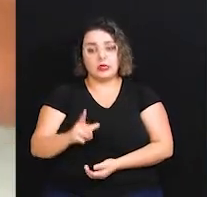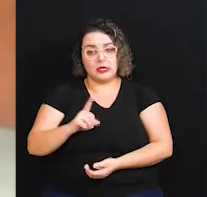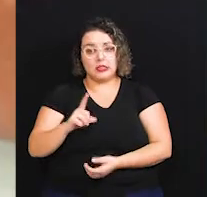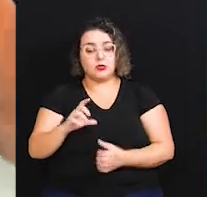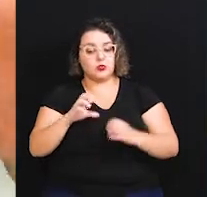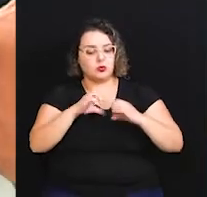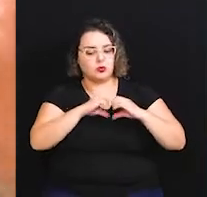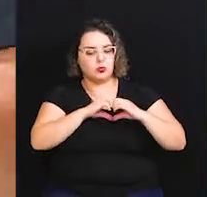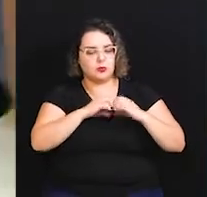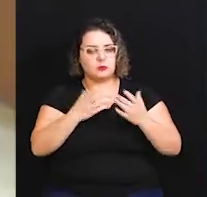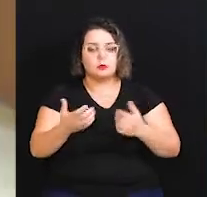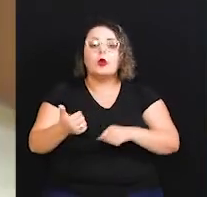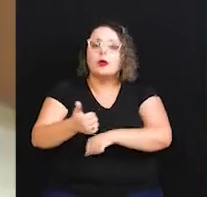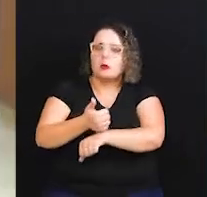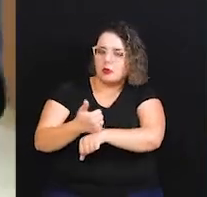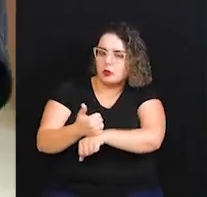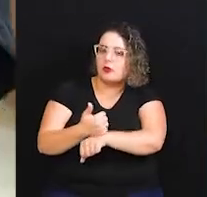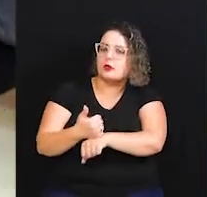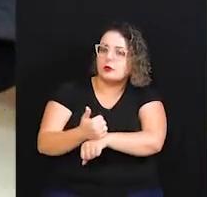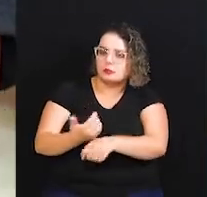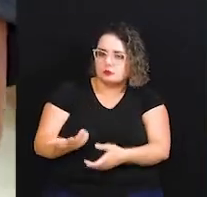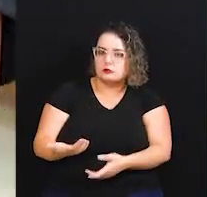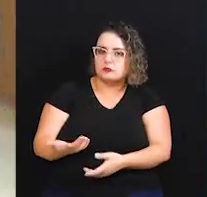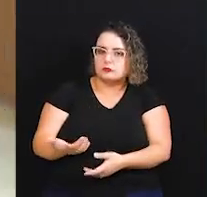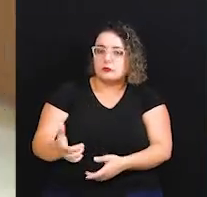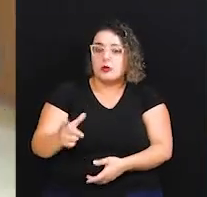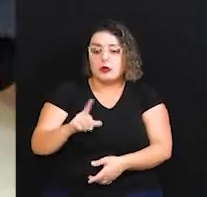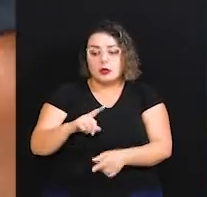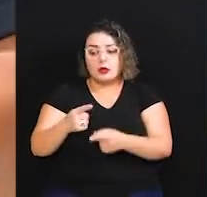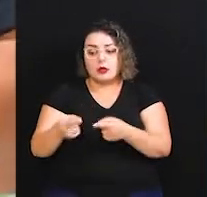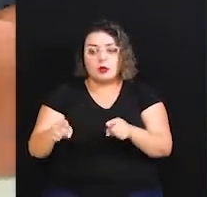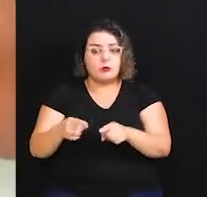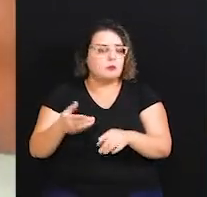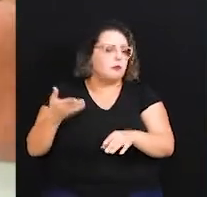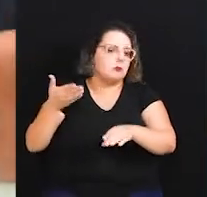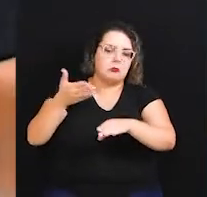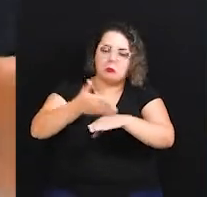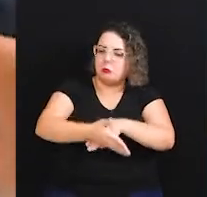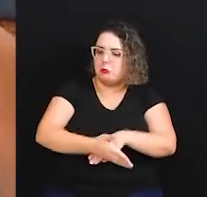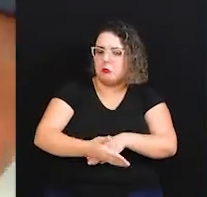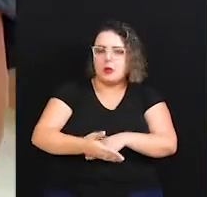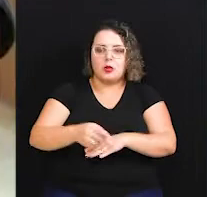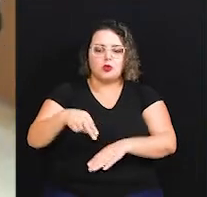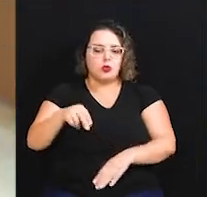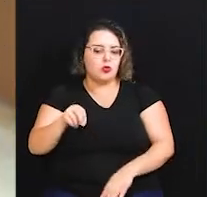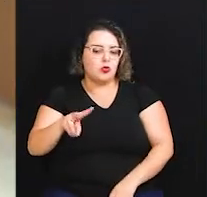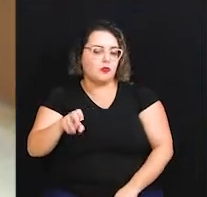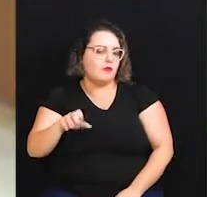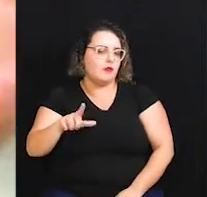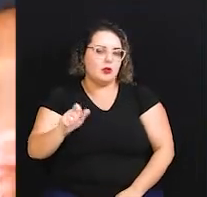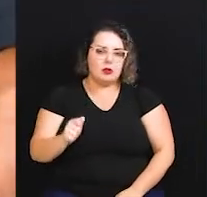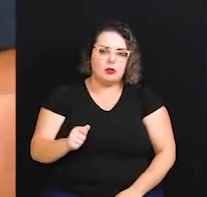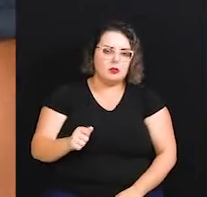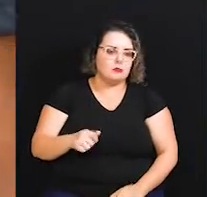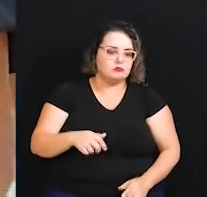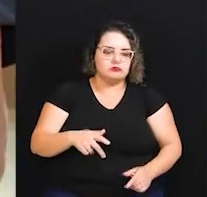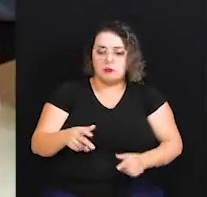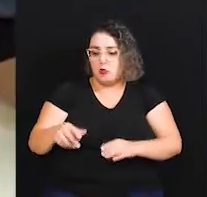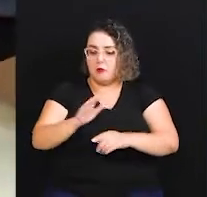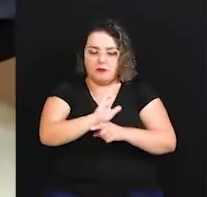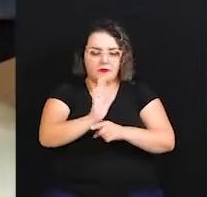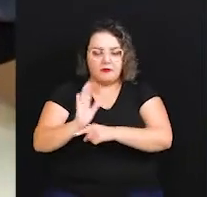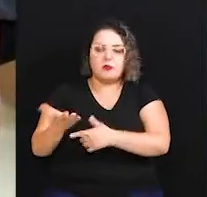aquele amadorismo, aquele profissional ao ponto de ter uma música para entrar numa novela, para entrar numa grande